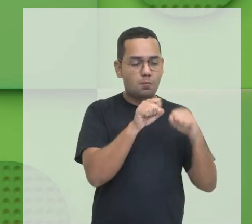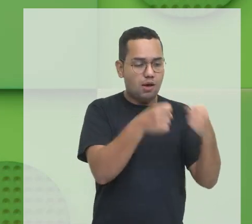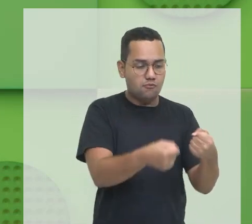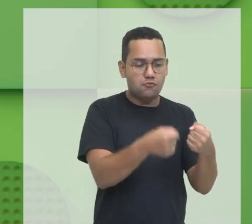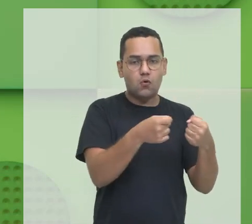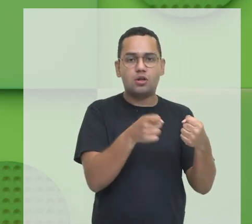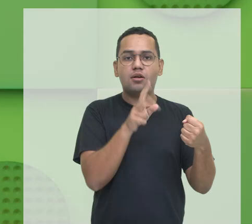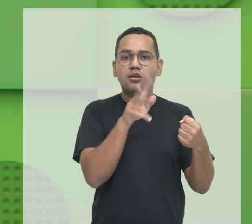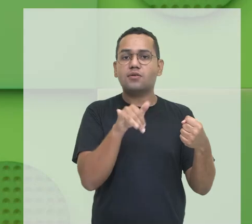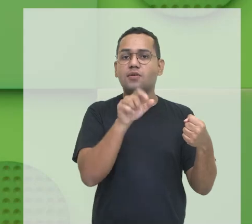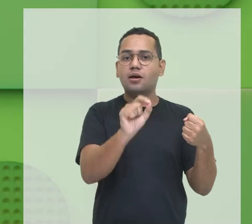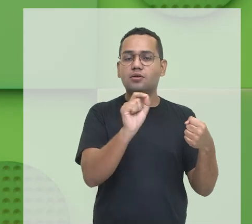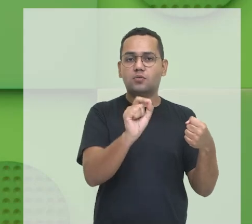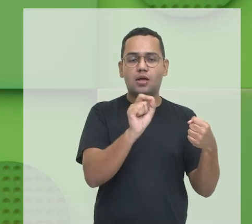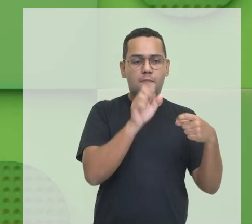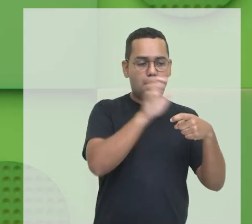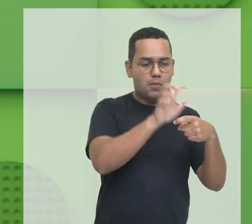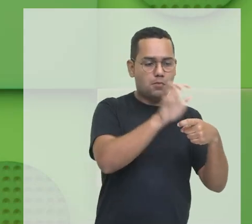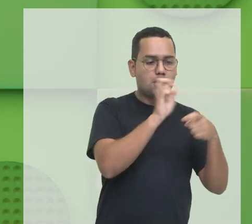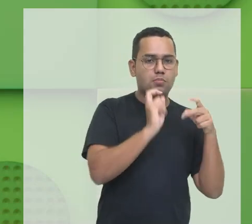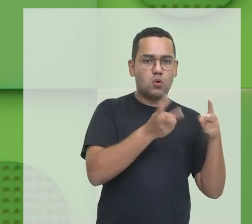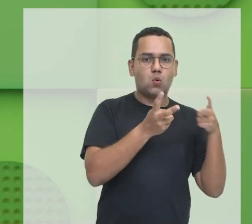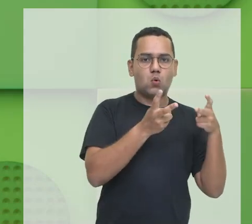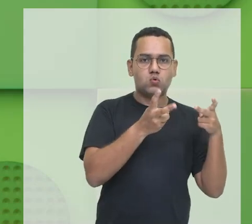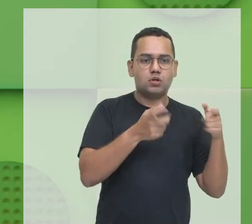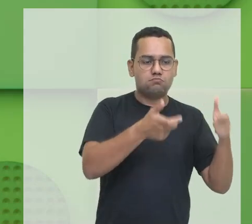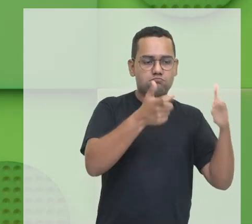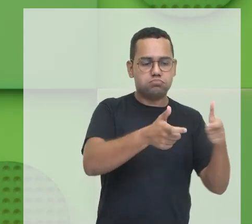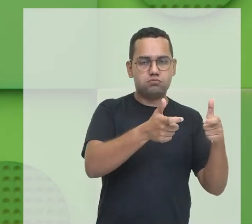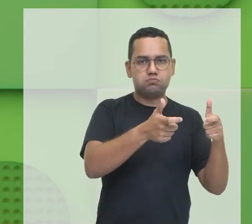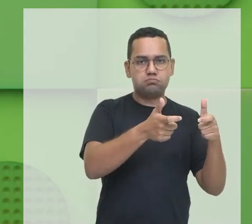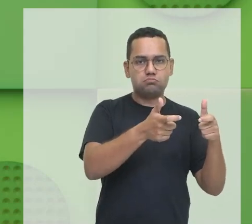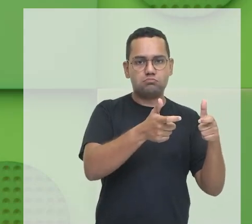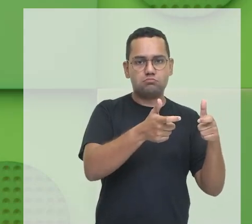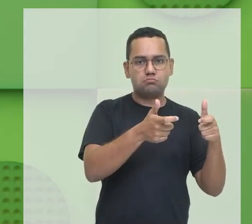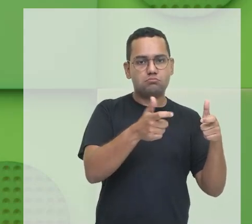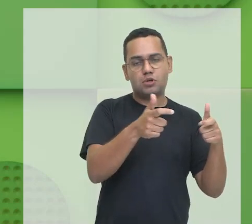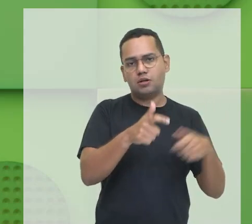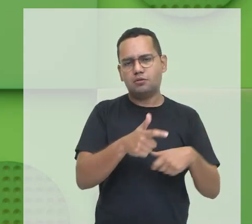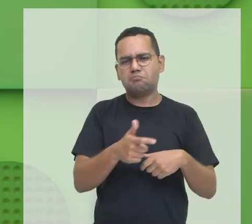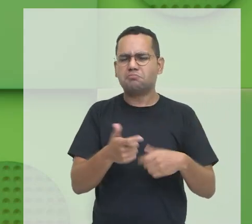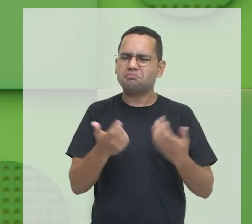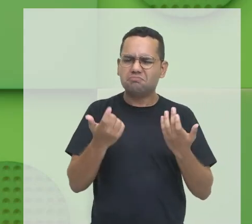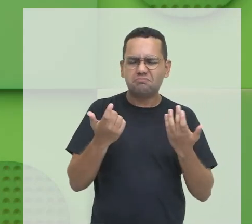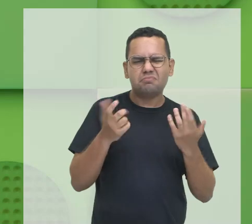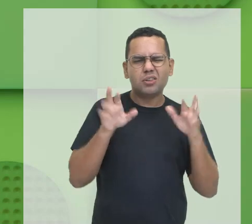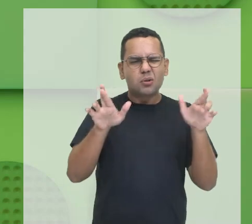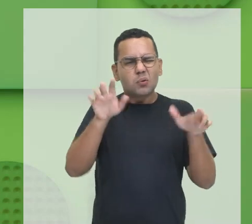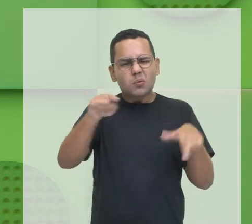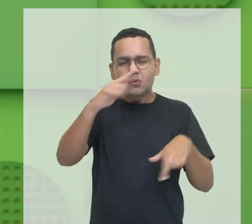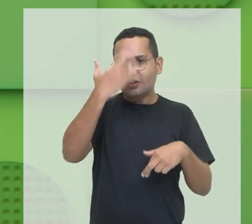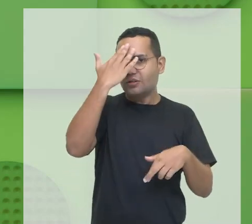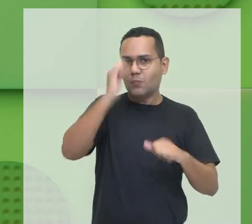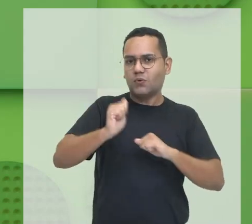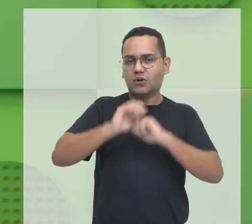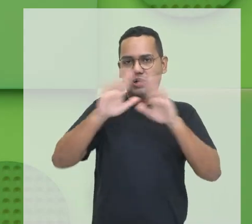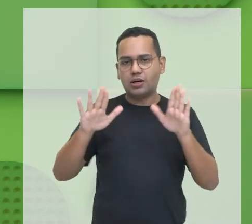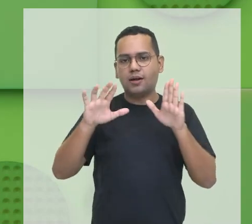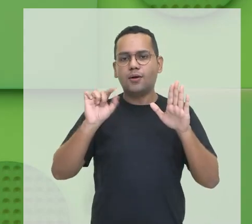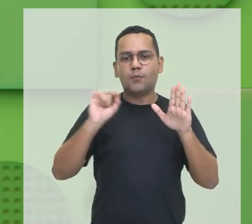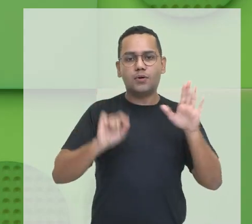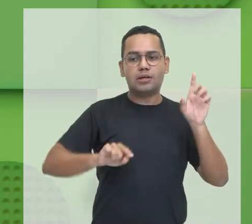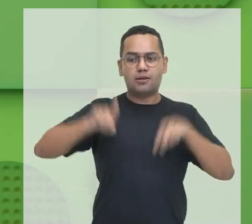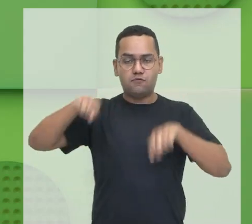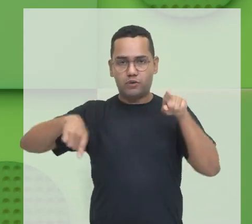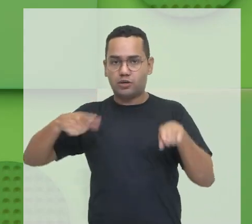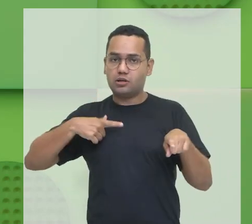ali de dentro dele empurrando para fora, fazendo com que ele se mantenha estável, certo? Espero que tenha ficado claro aí